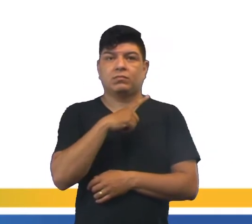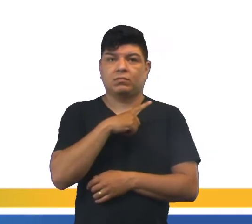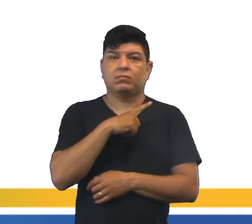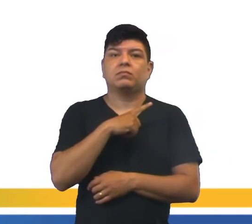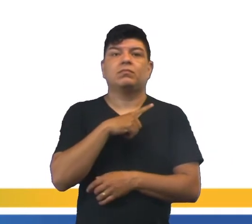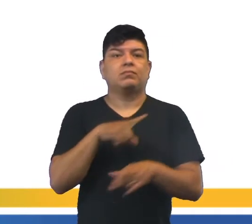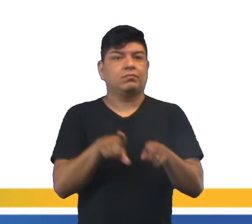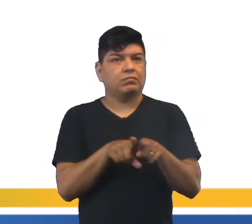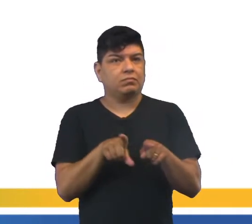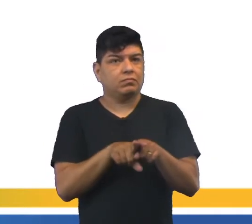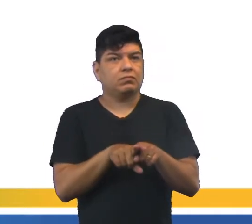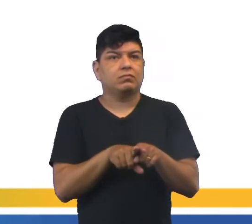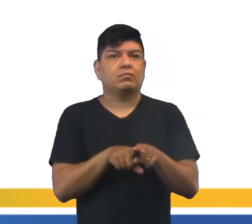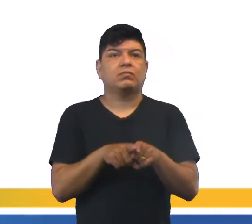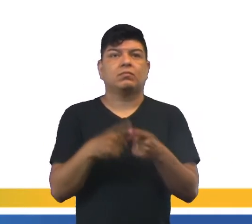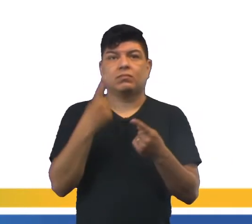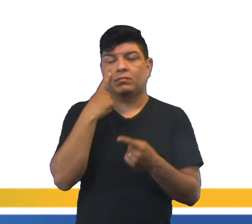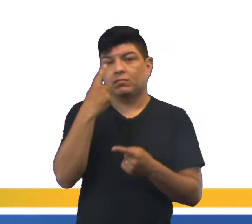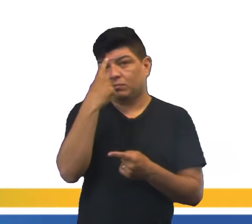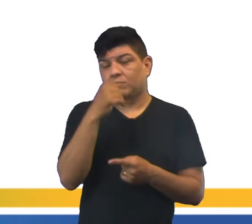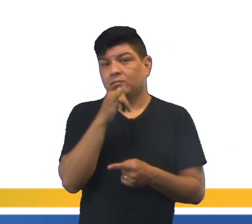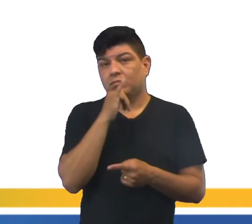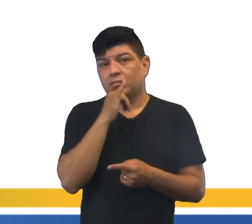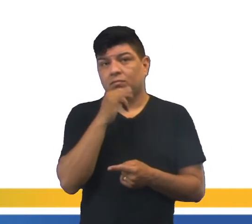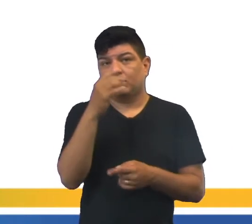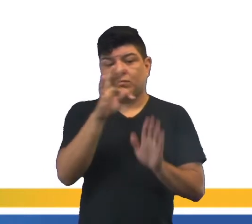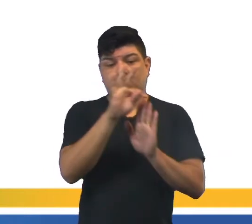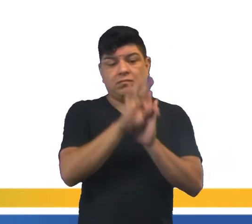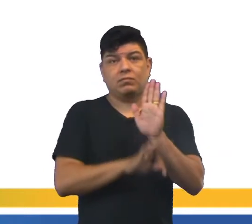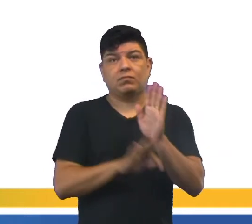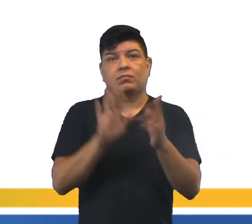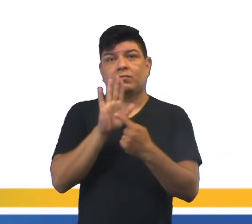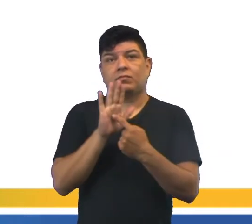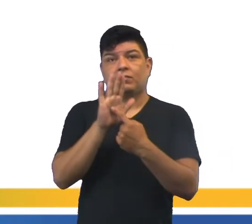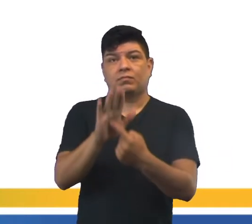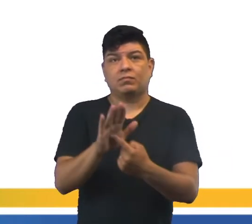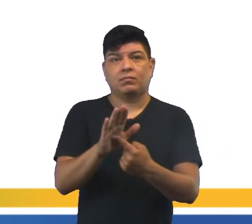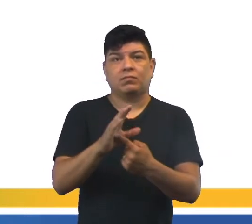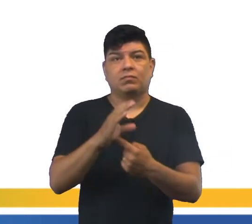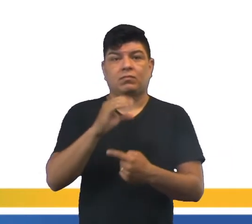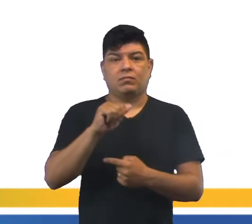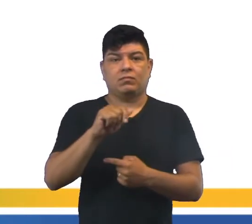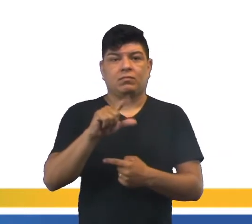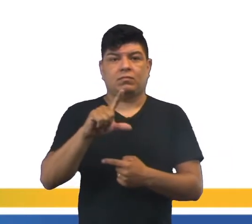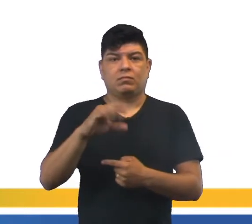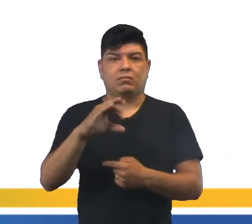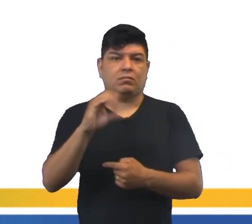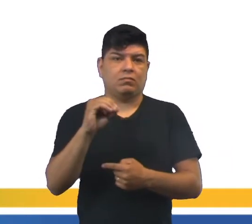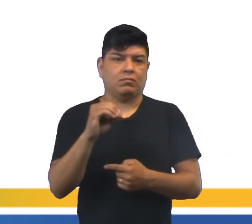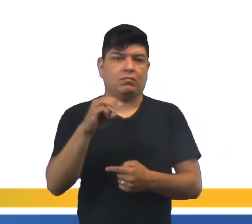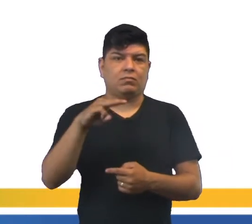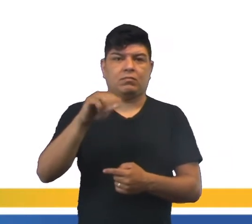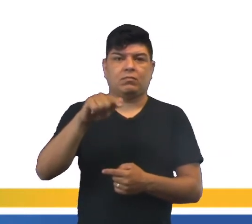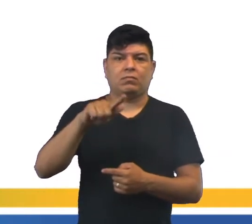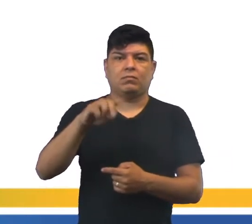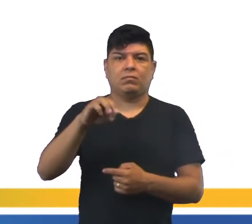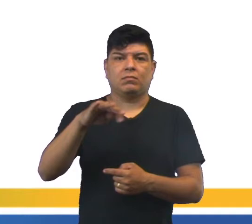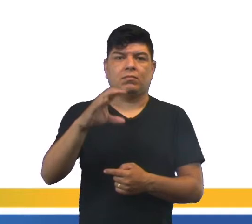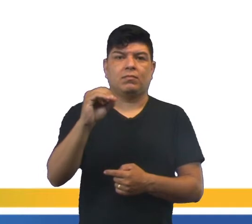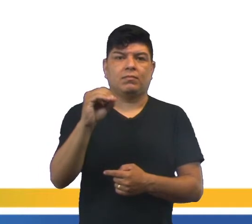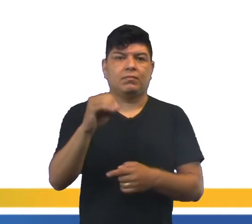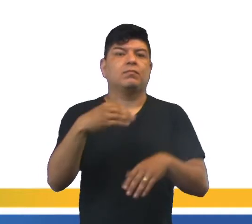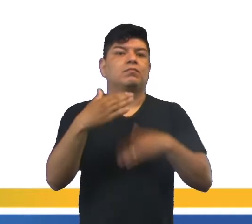metais, como aqui no exemplo desse texto, que vai falar sobre o cálcio e o magnésio, que é utilizado também